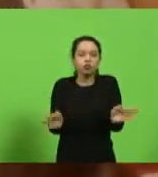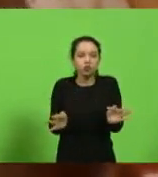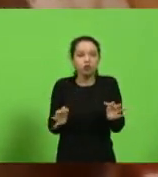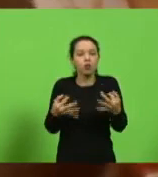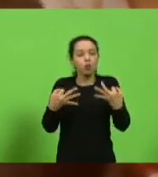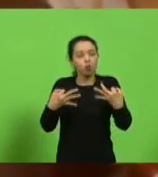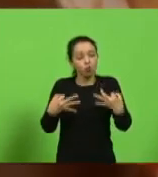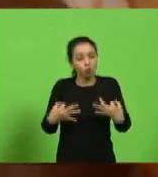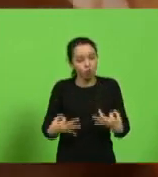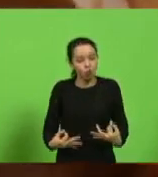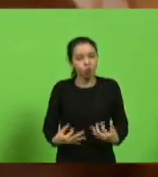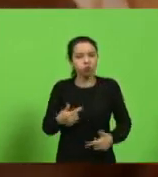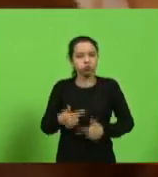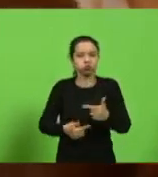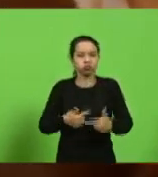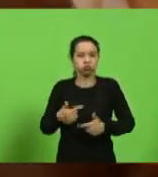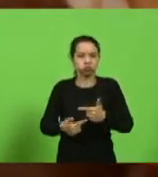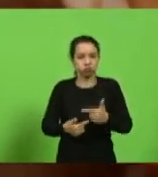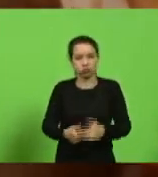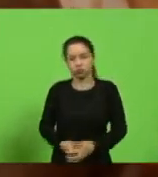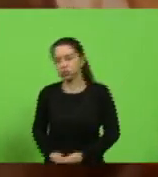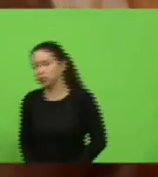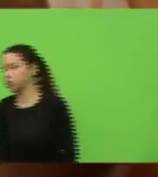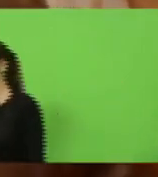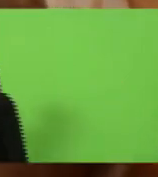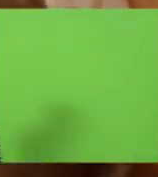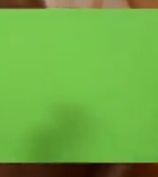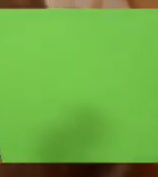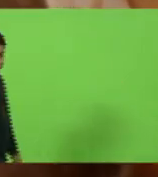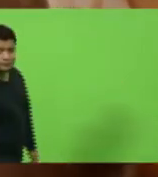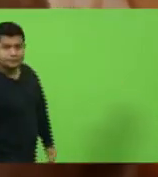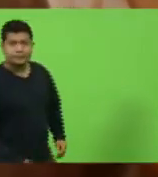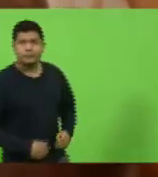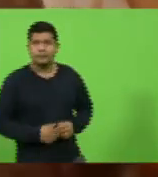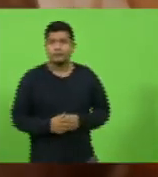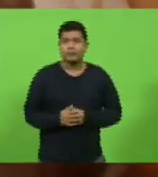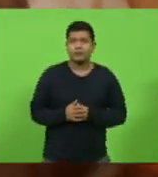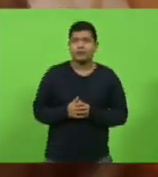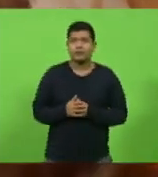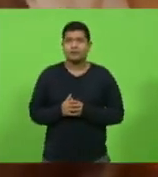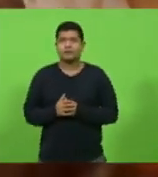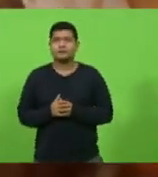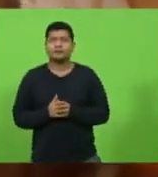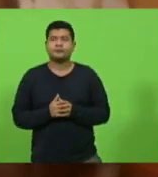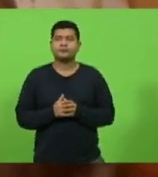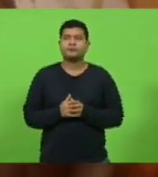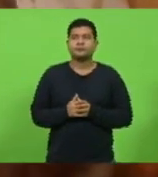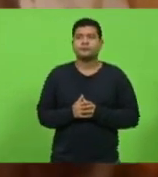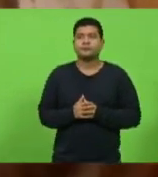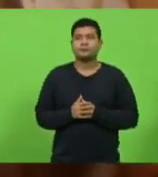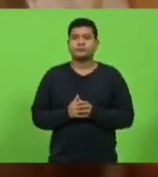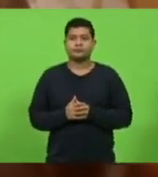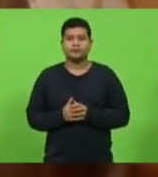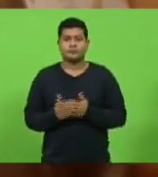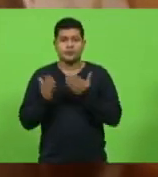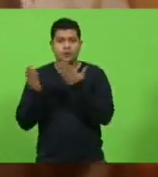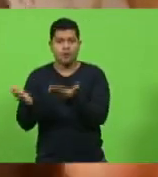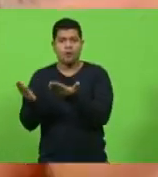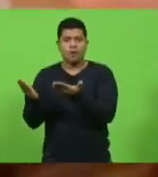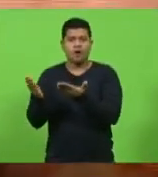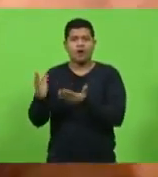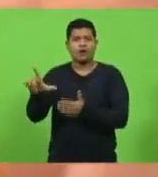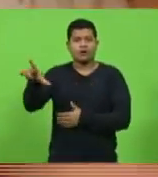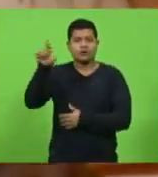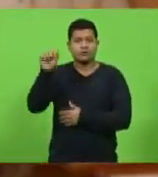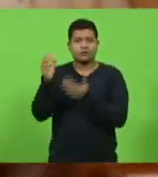trabalhador, e que outrora depositou e elegeu por confiança o candidato Carlos Moisés, e